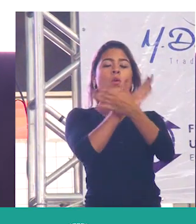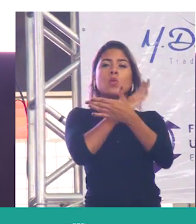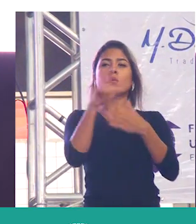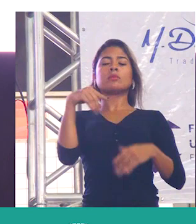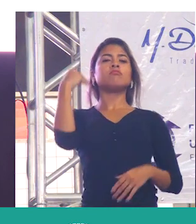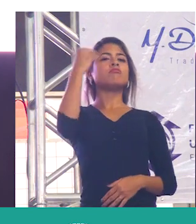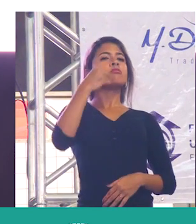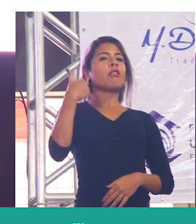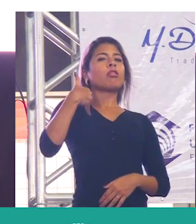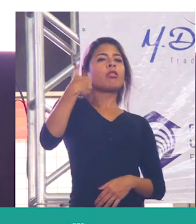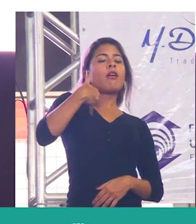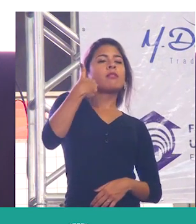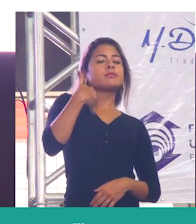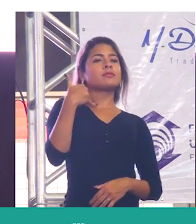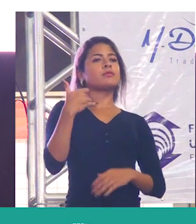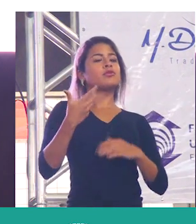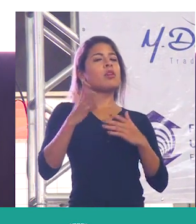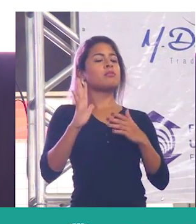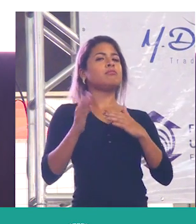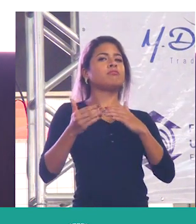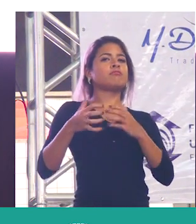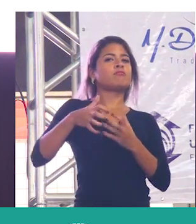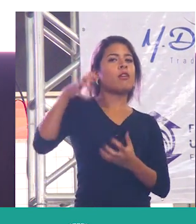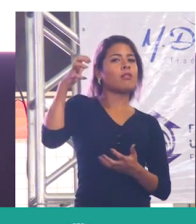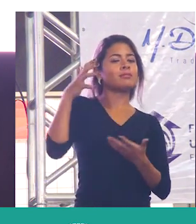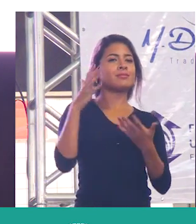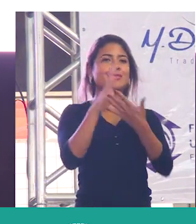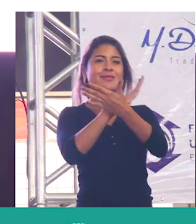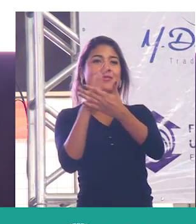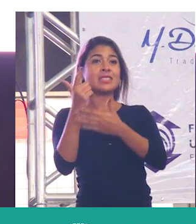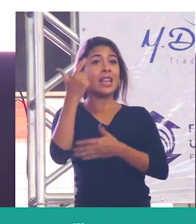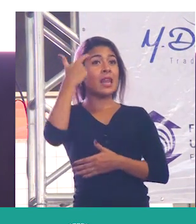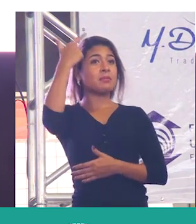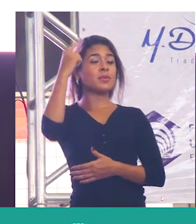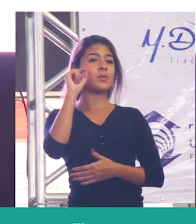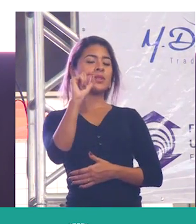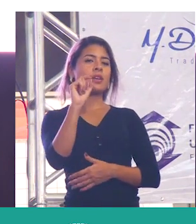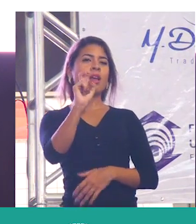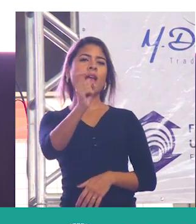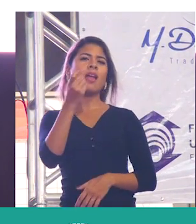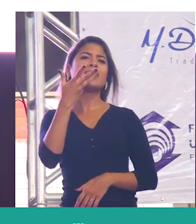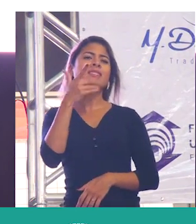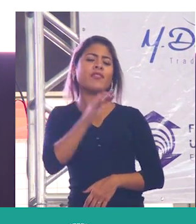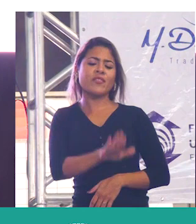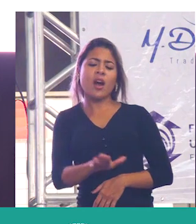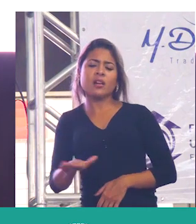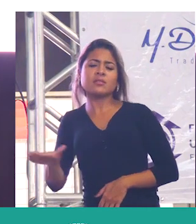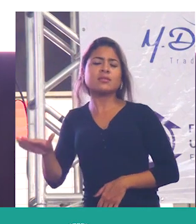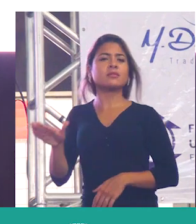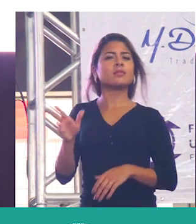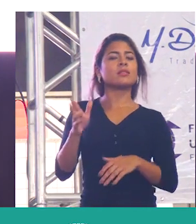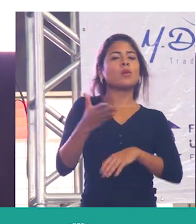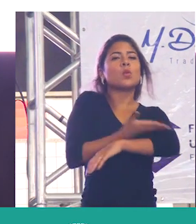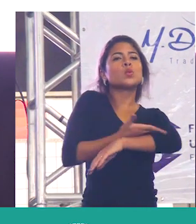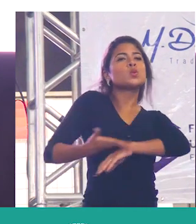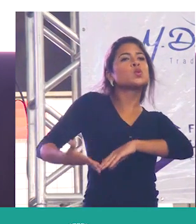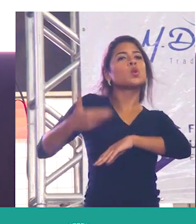lembrança de, na infância, terem andado muito de trem pelo Brasil, pelo Ceará, para os